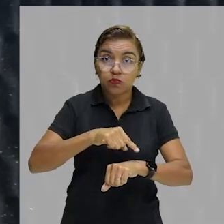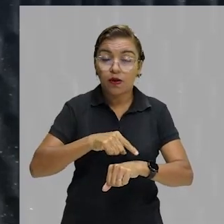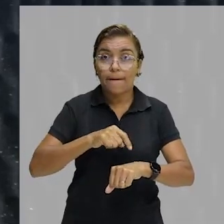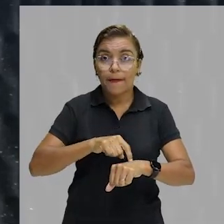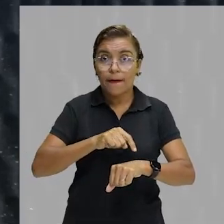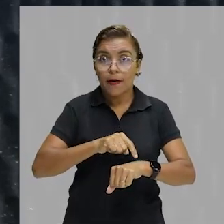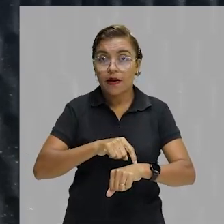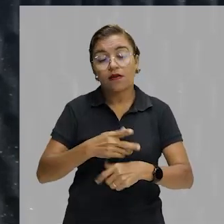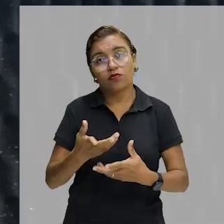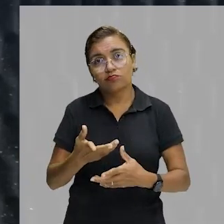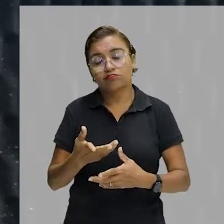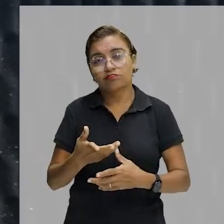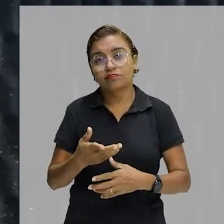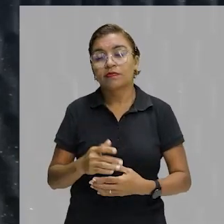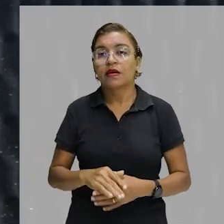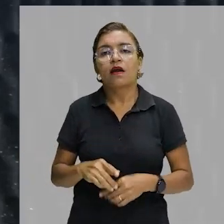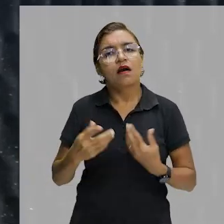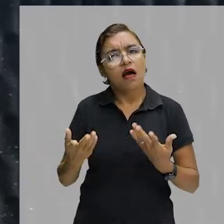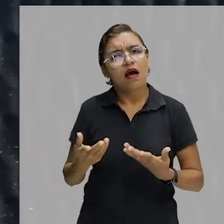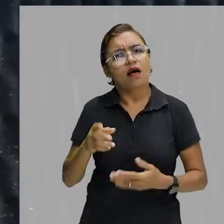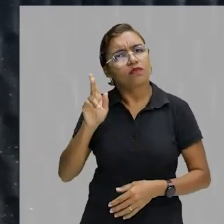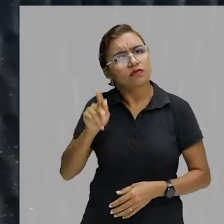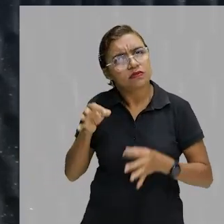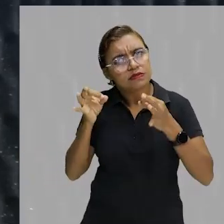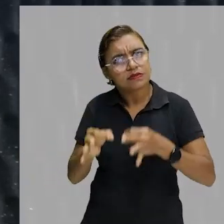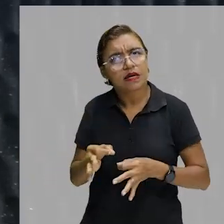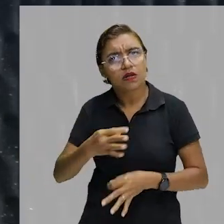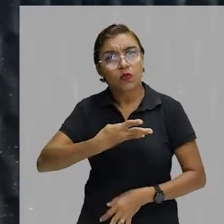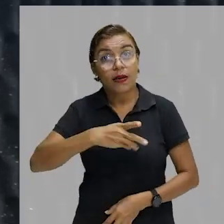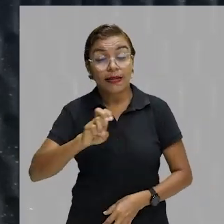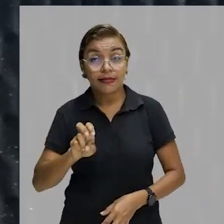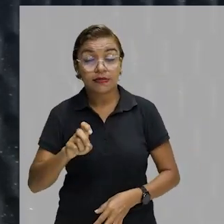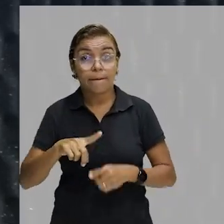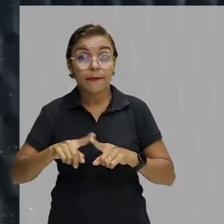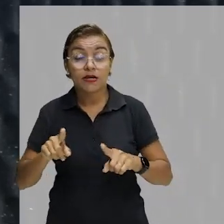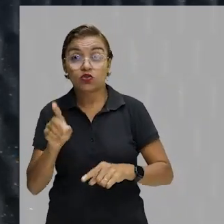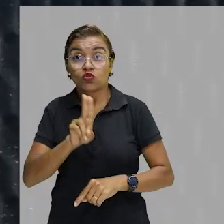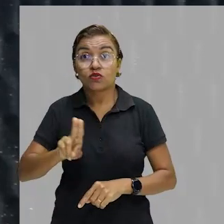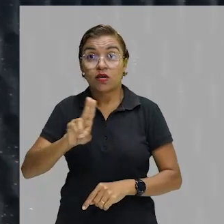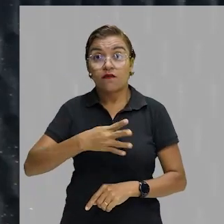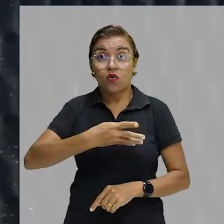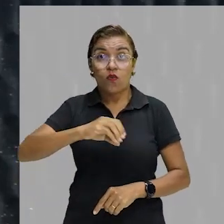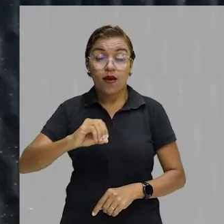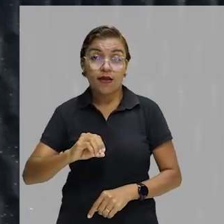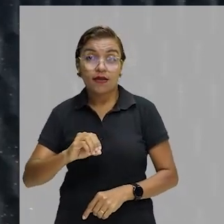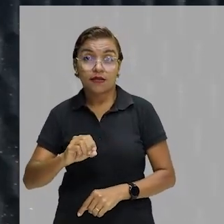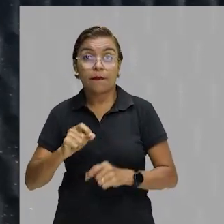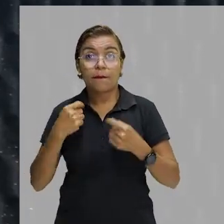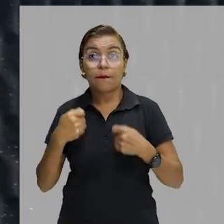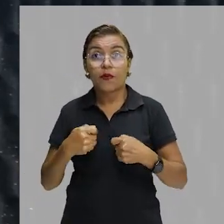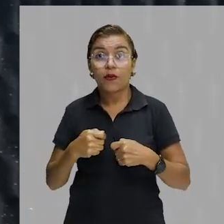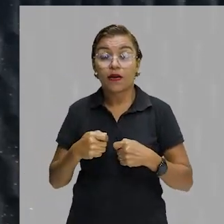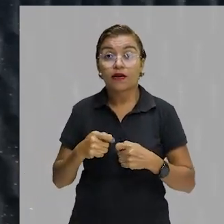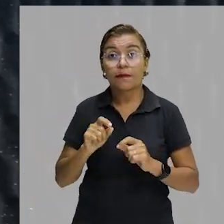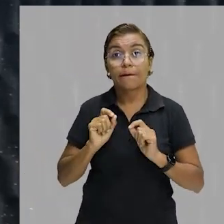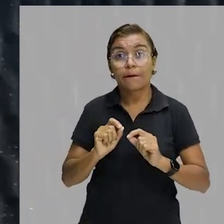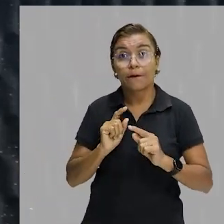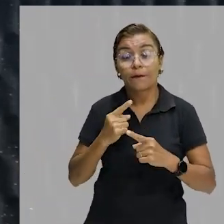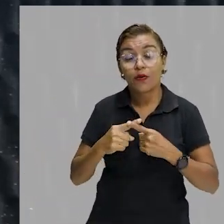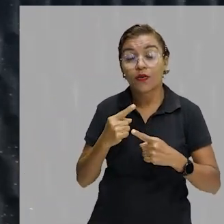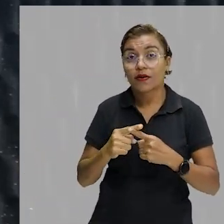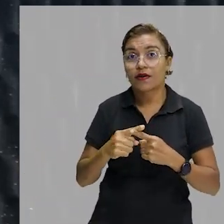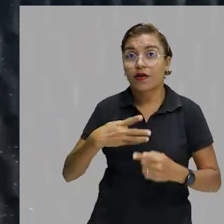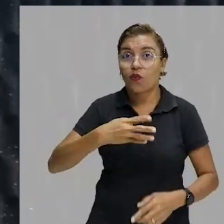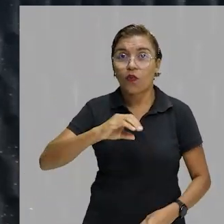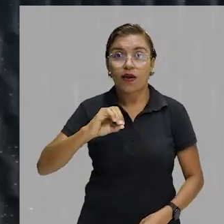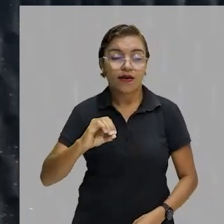não seria 45? Seria, mas eles colocaram 40 porque eles dizem que a pronúncia era mais rápida de falar. 40, sei